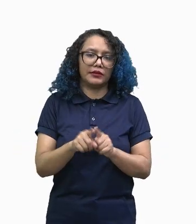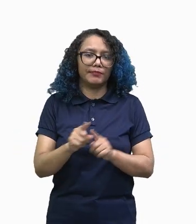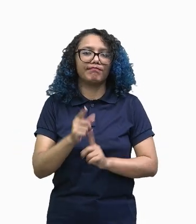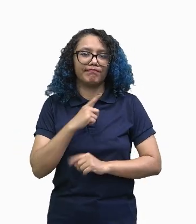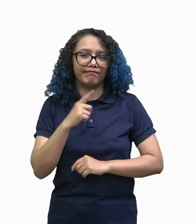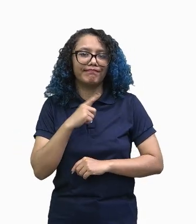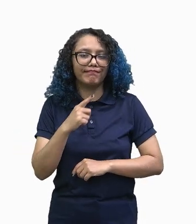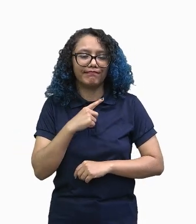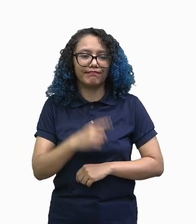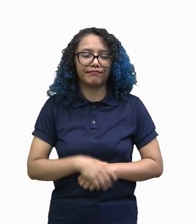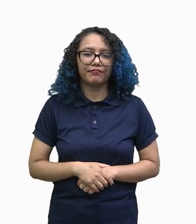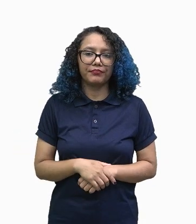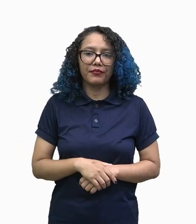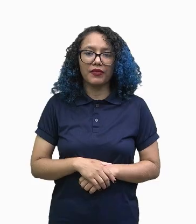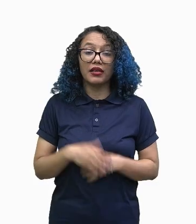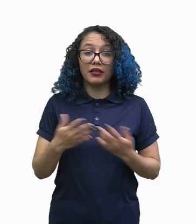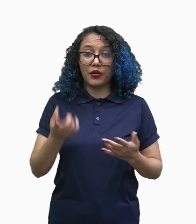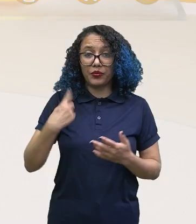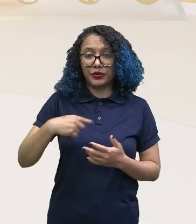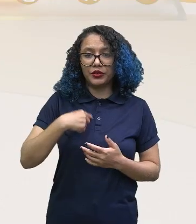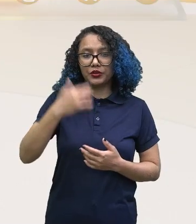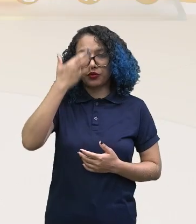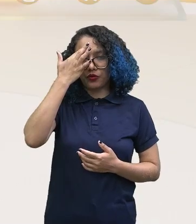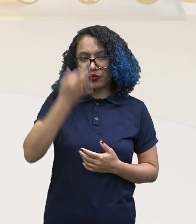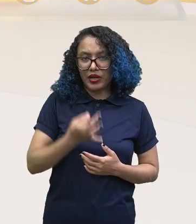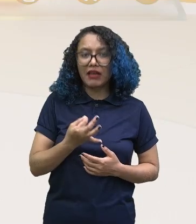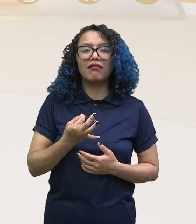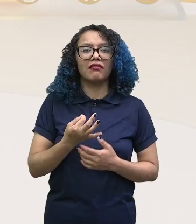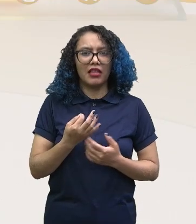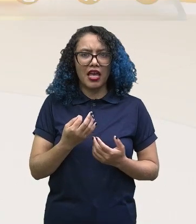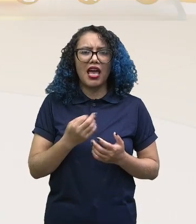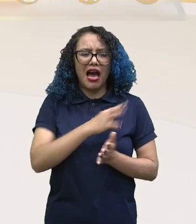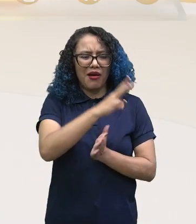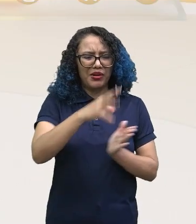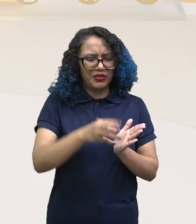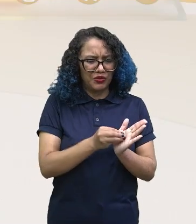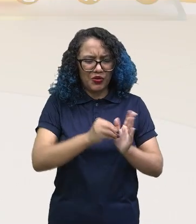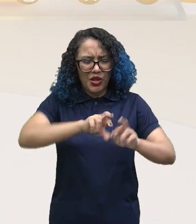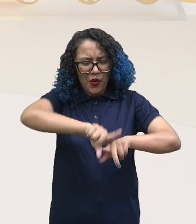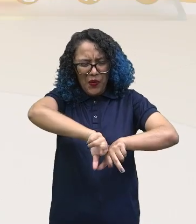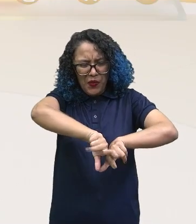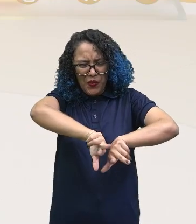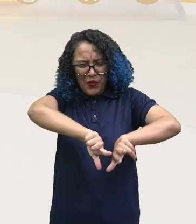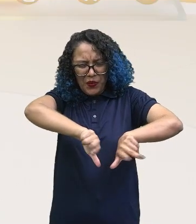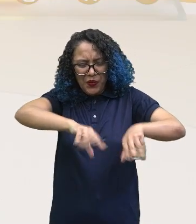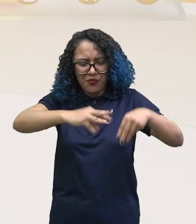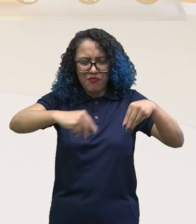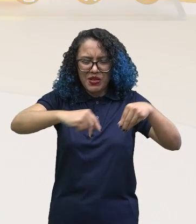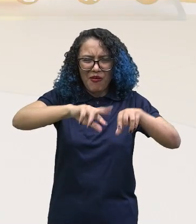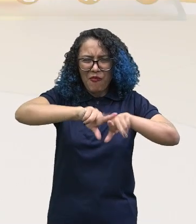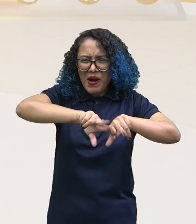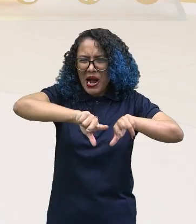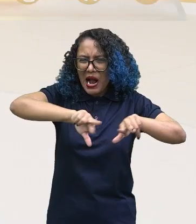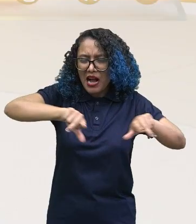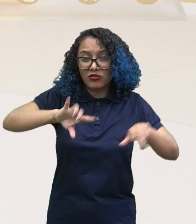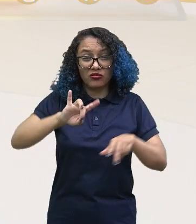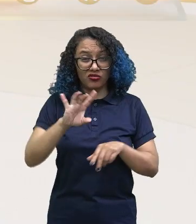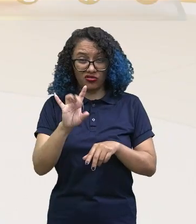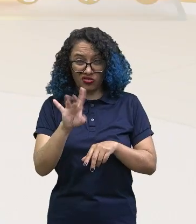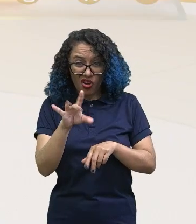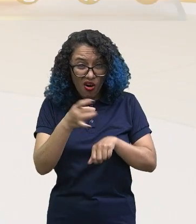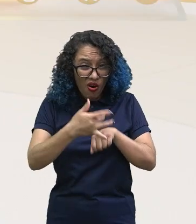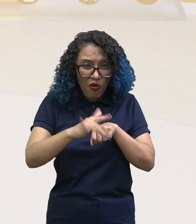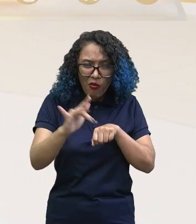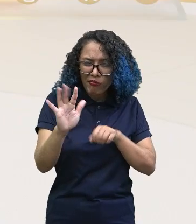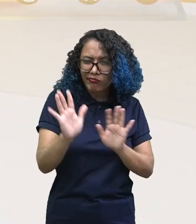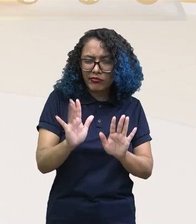Amazônia. Então, para a gente observar e entender o quanto a Amazônia é rica, né, em minerais, não só o ouro. Às vezes a gente pensa